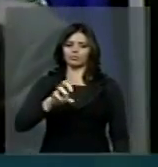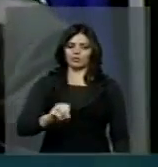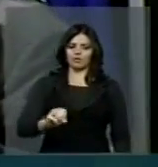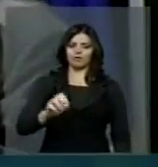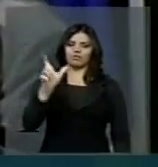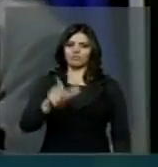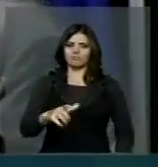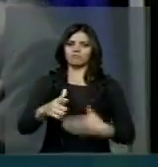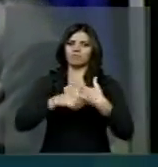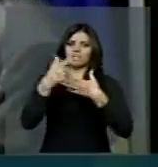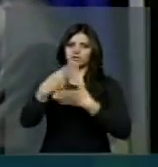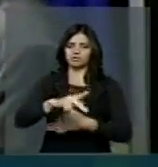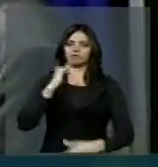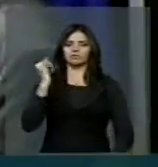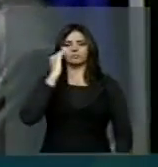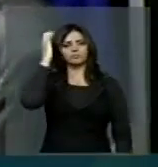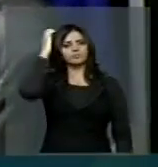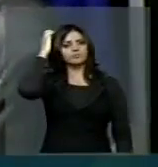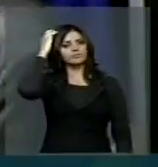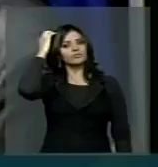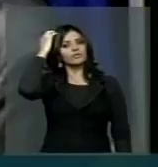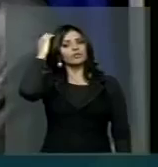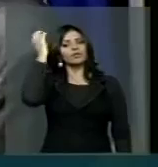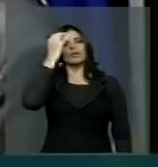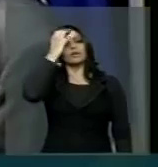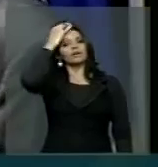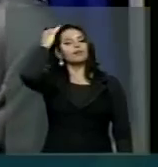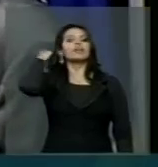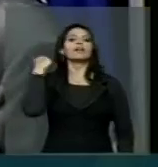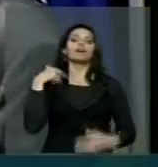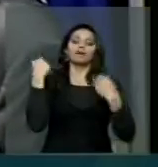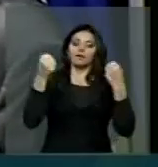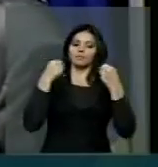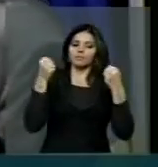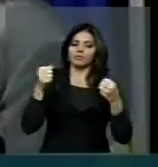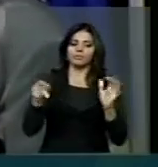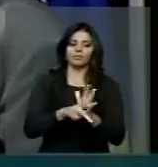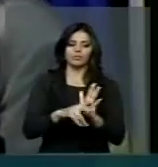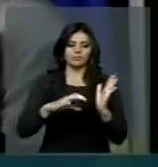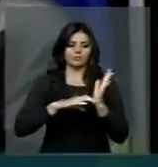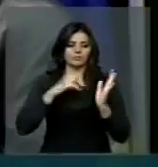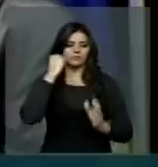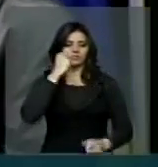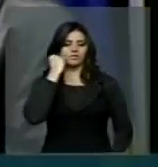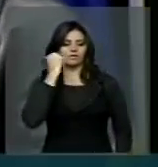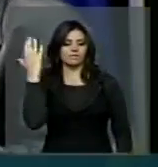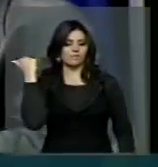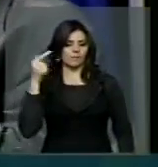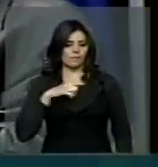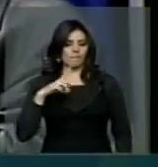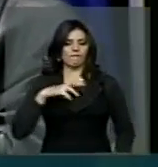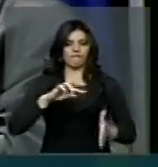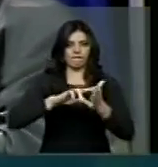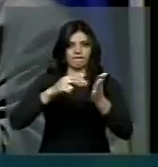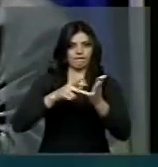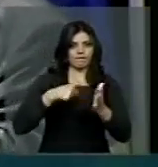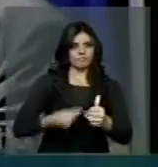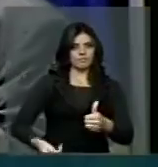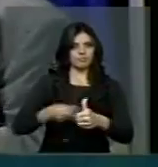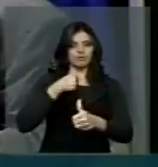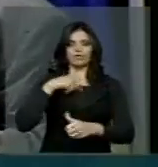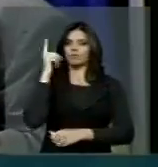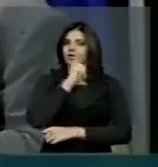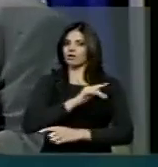papel significativo das campanhas para o Senado da República, que naquela oportunidade significou um primeiro